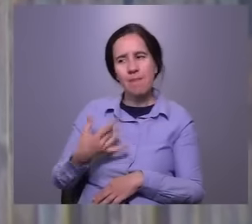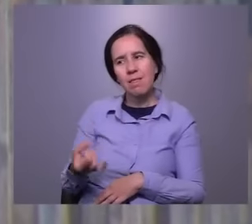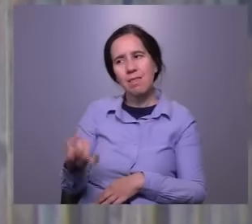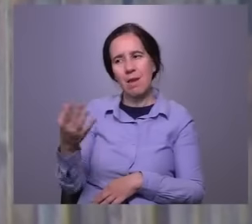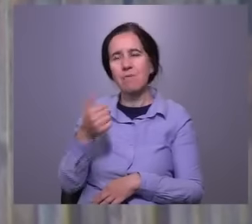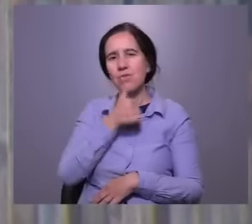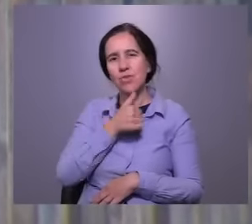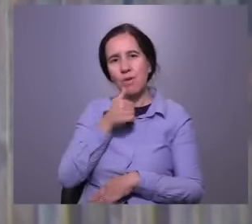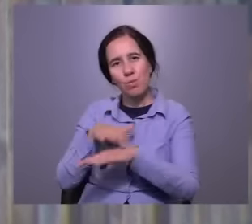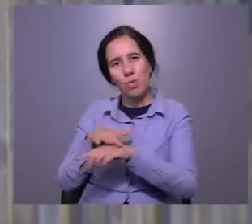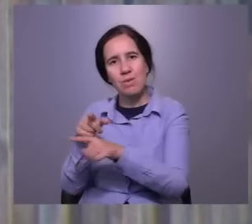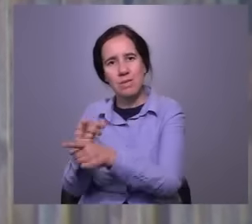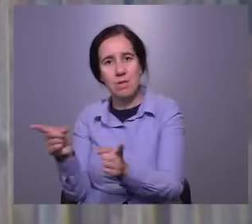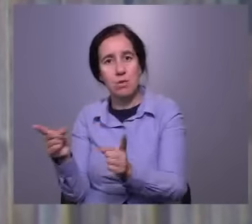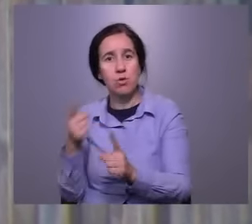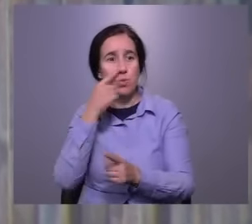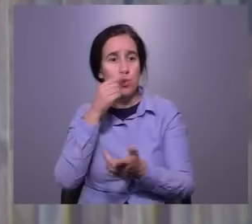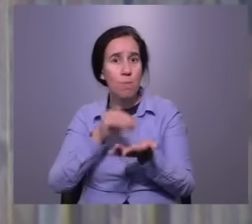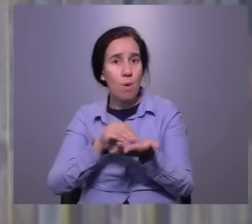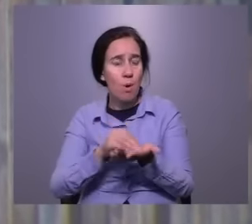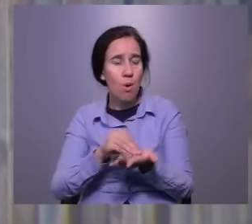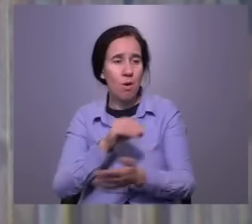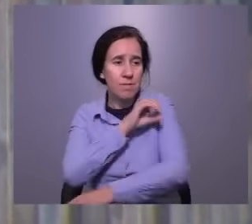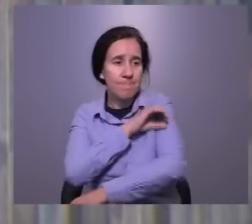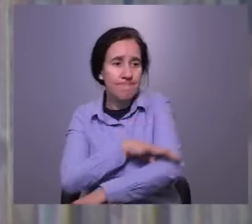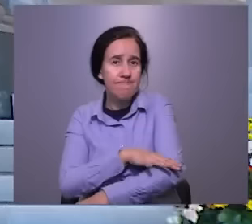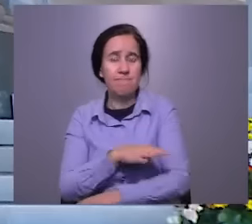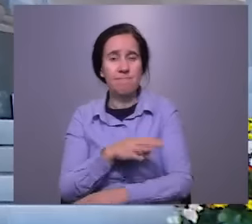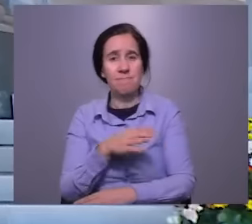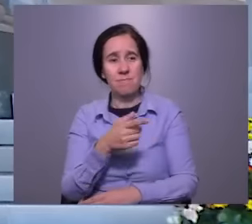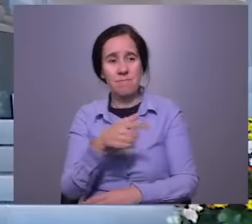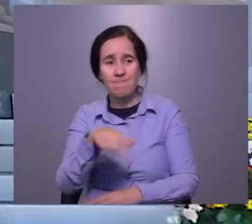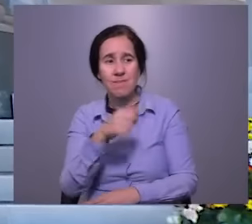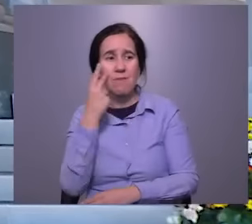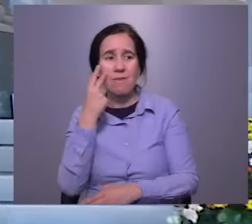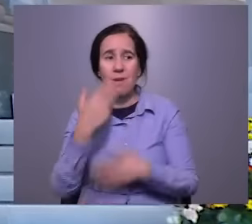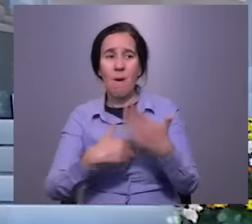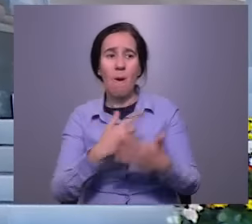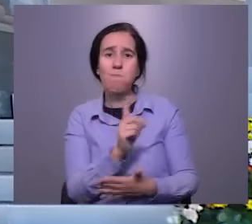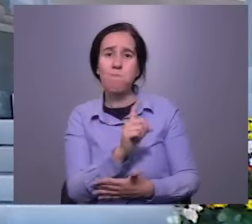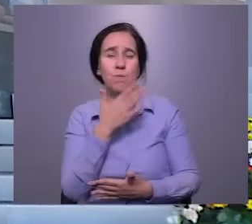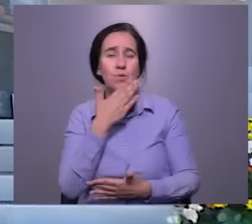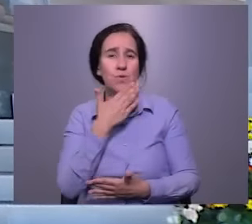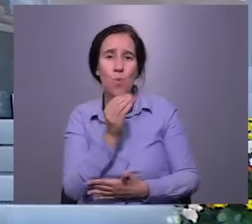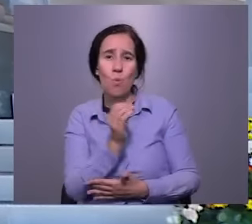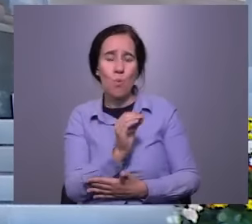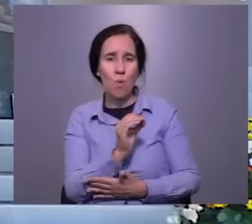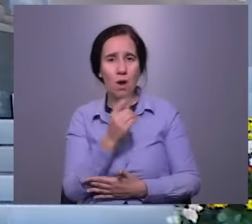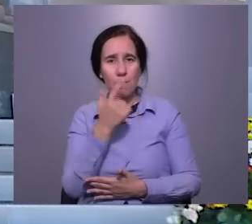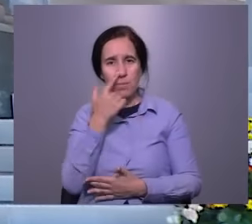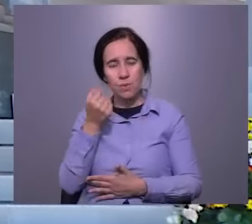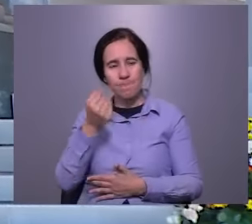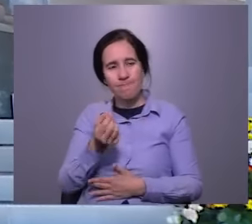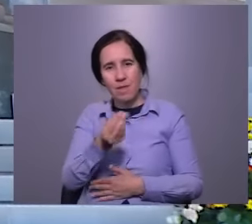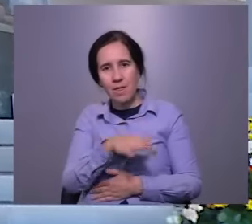de Fátima. Compaixão pelos pecadores, que leva os pastorinhos a não se pouparem